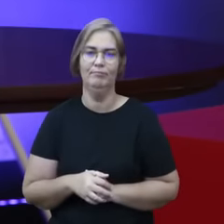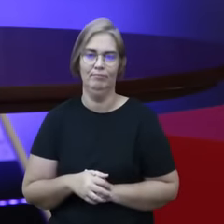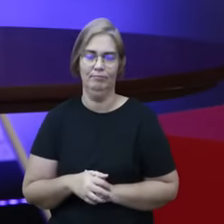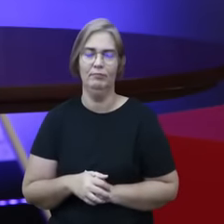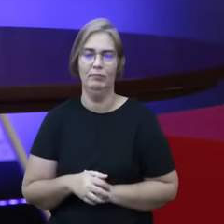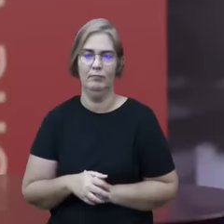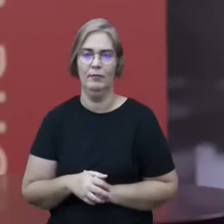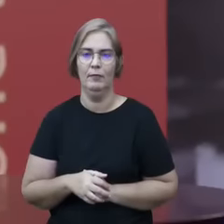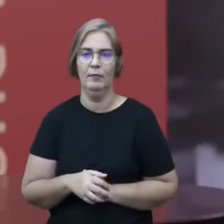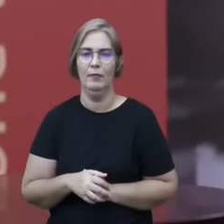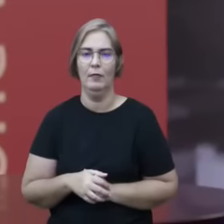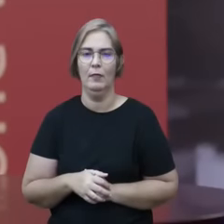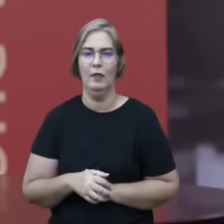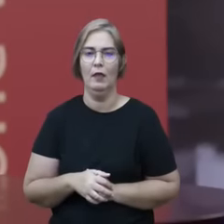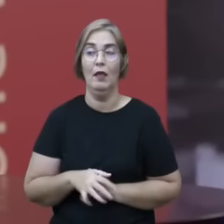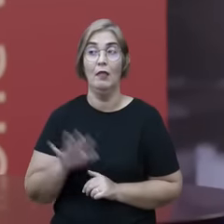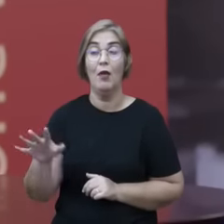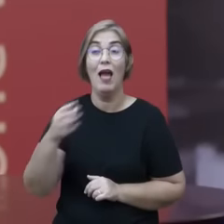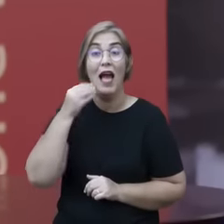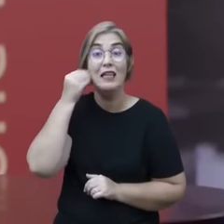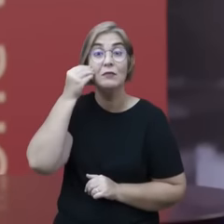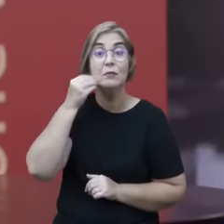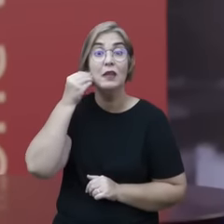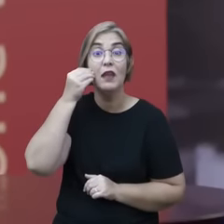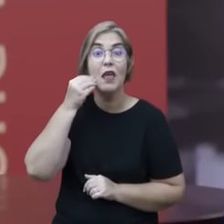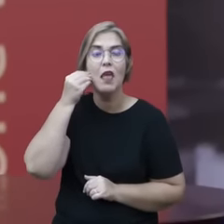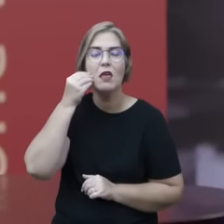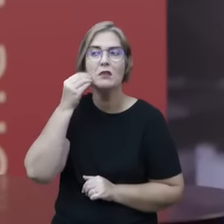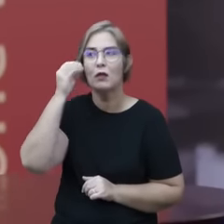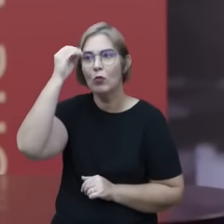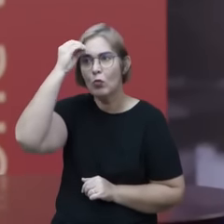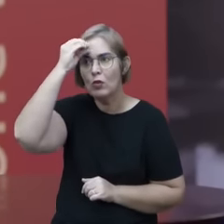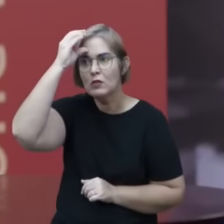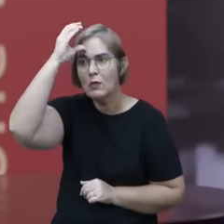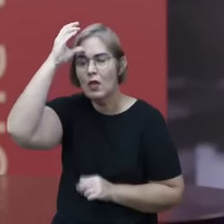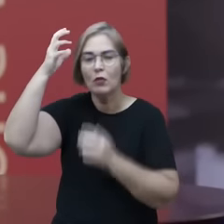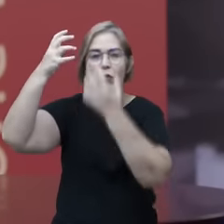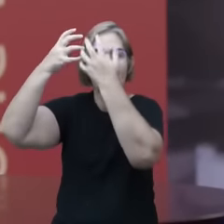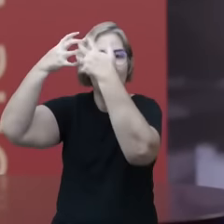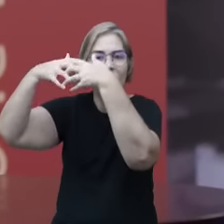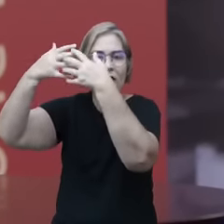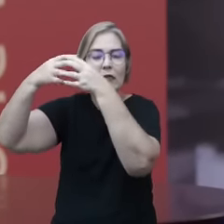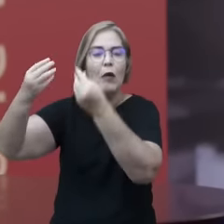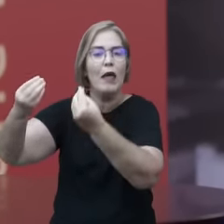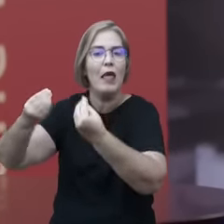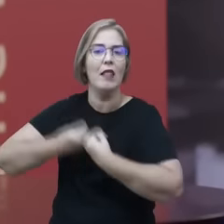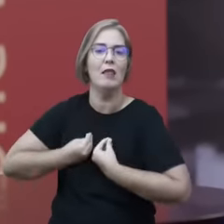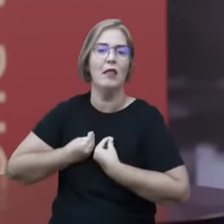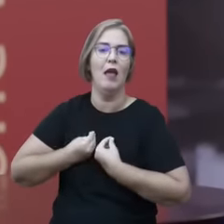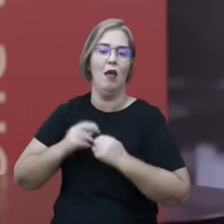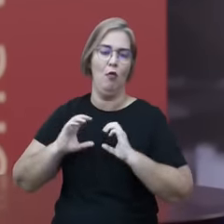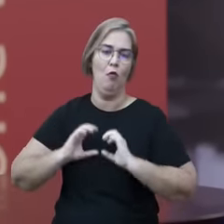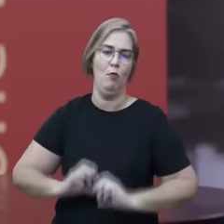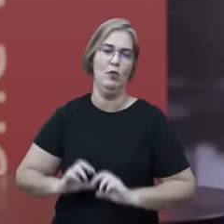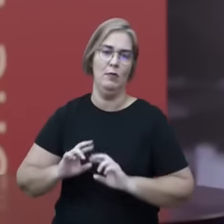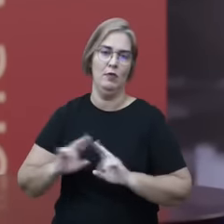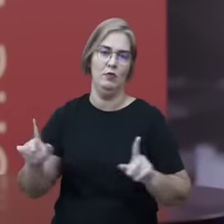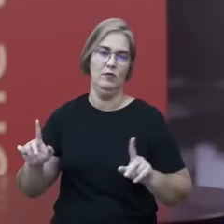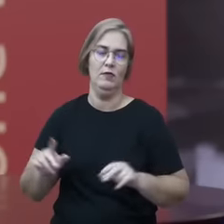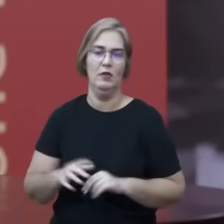mundo. A própria experiência do pensamento já nos transforma. Então, não é necessário perguntar